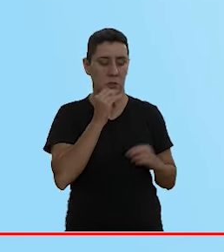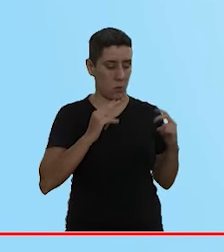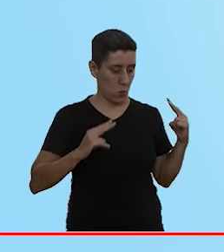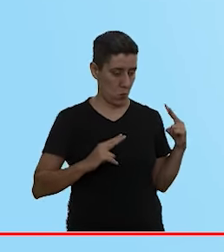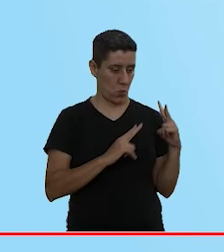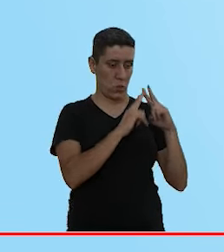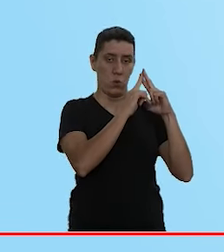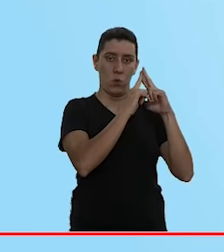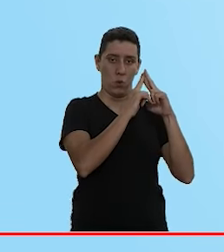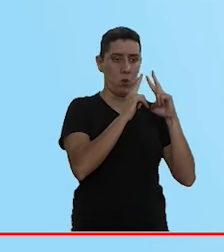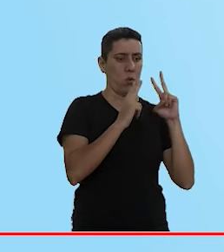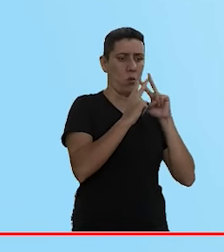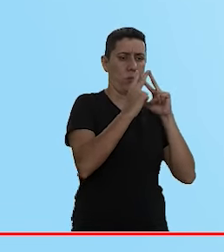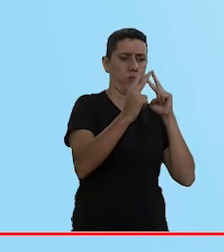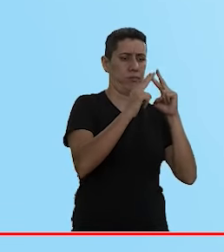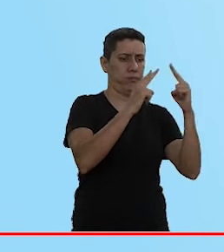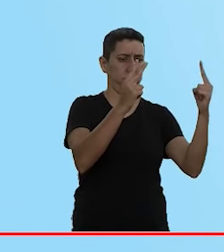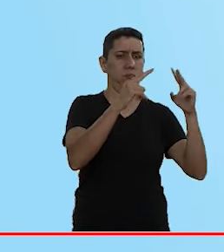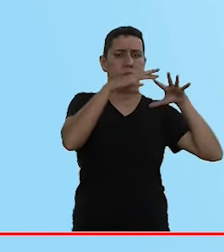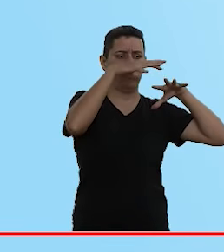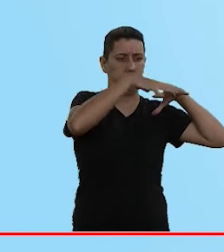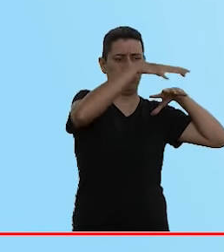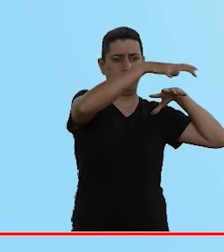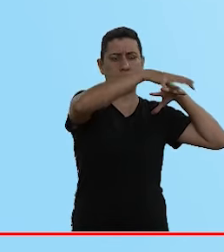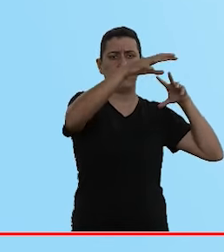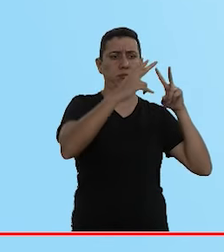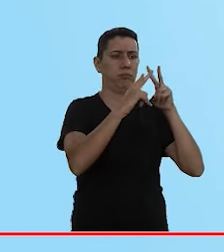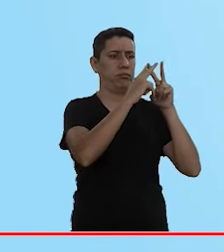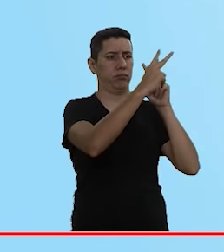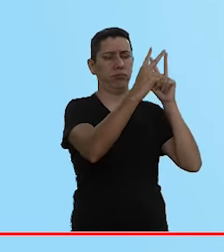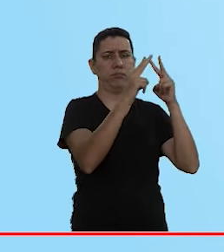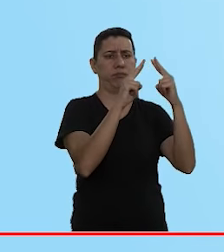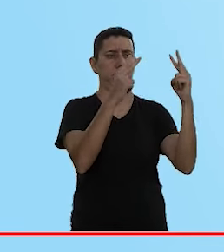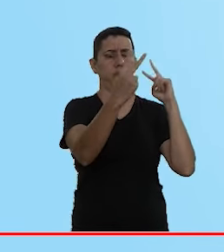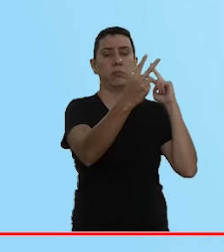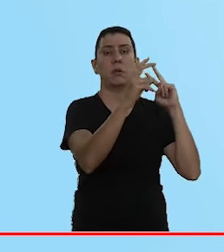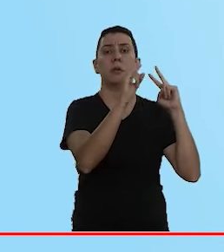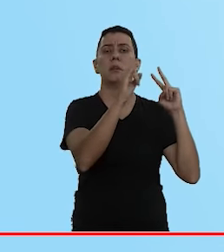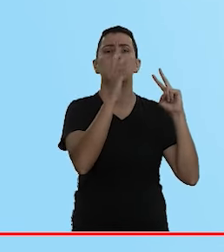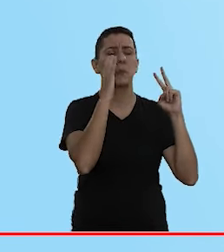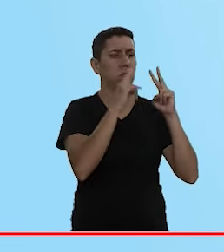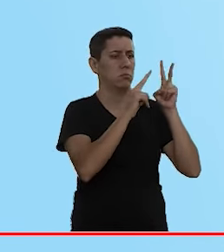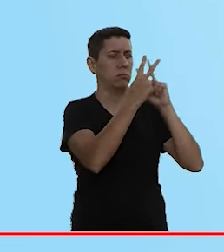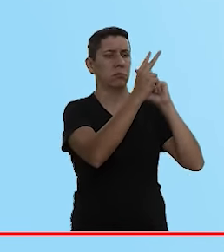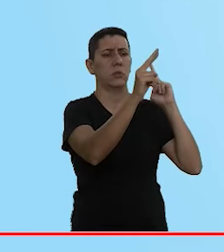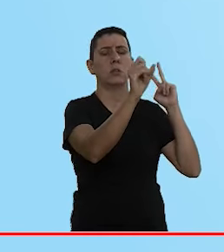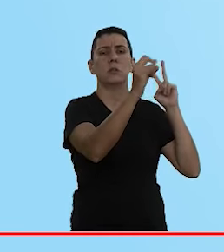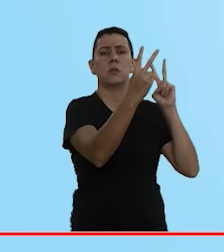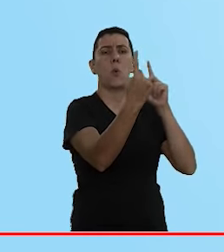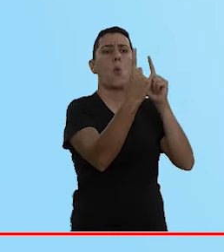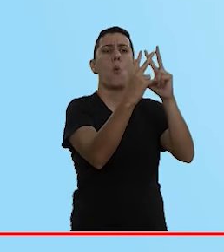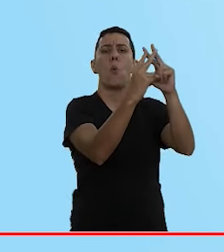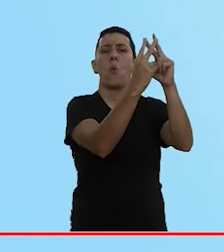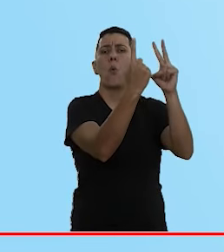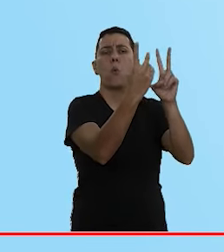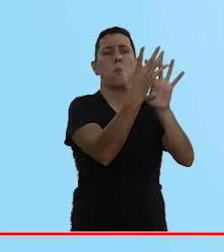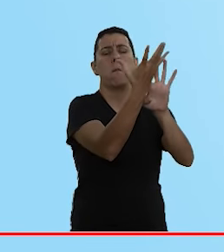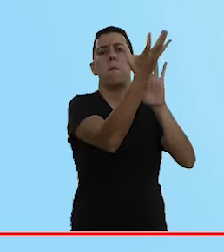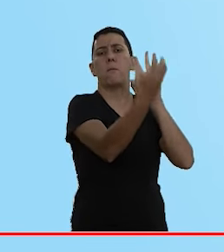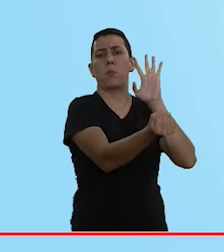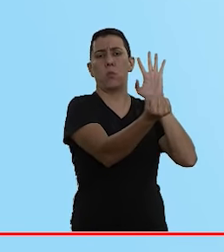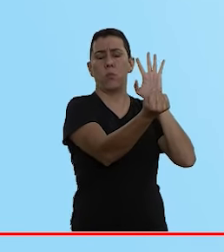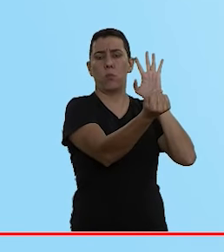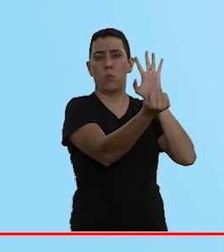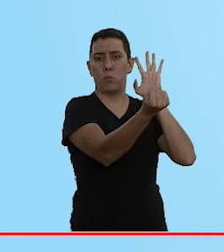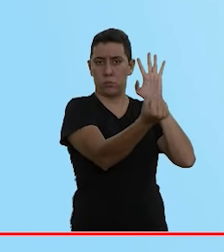usinas sofreu uma falha. Se essa usina sofreu uma falha, o sistema vai sentir provavelmente uma oscilação